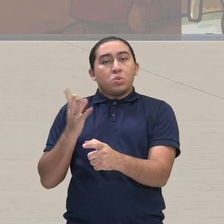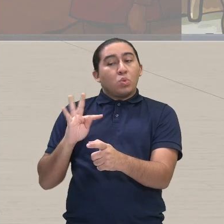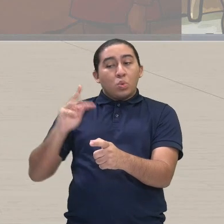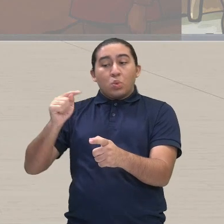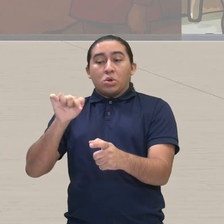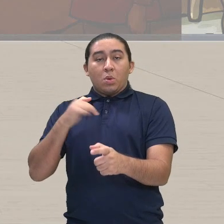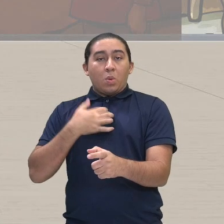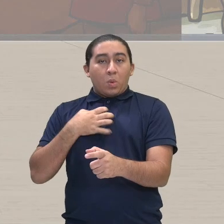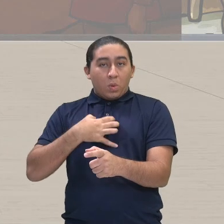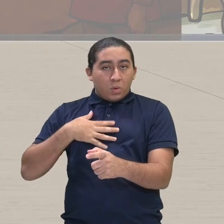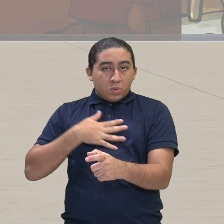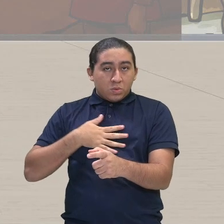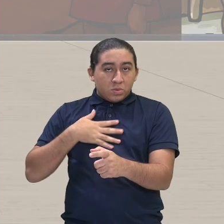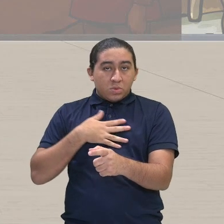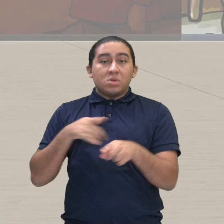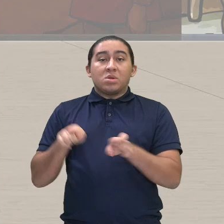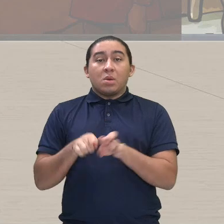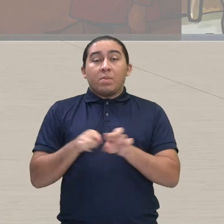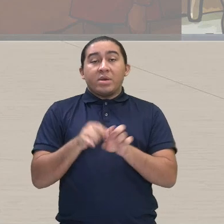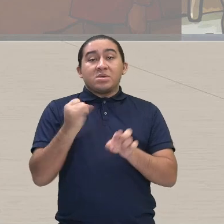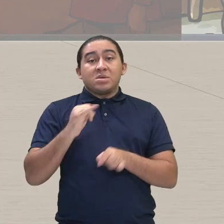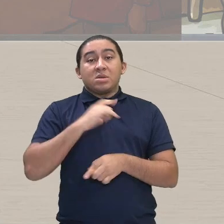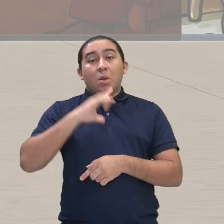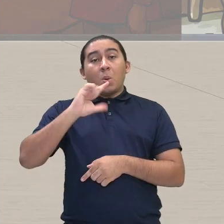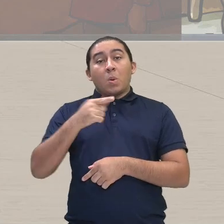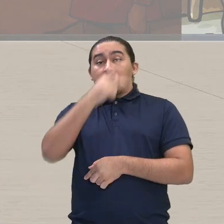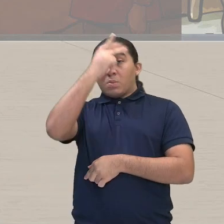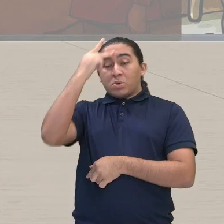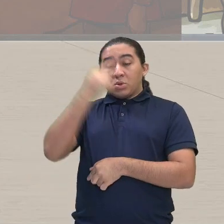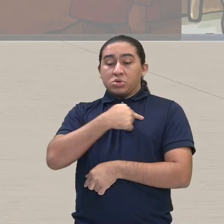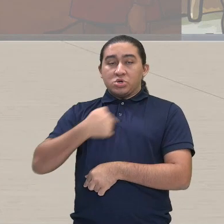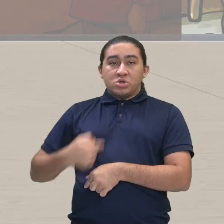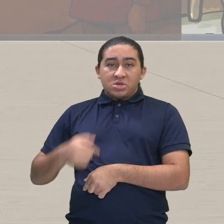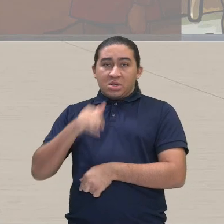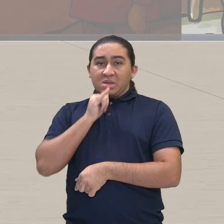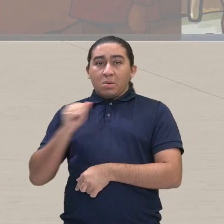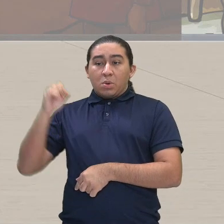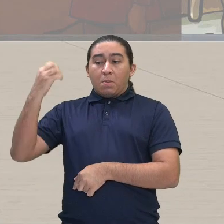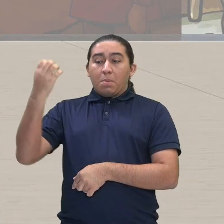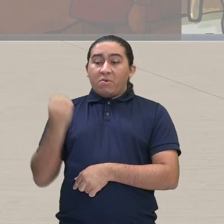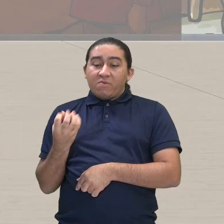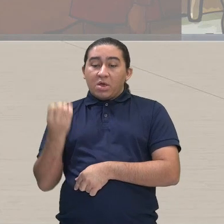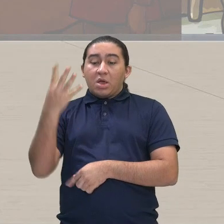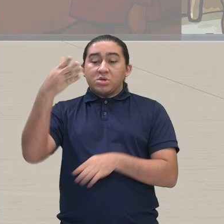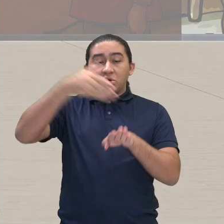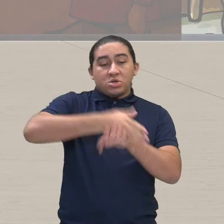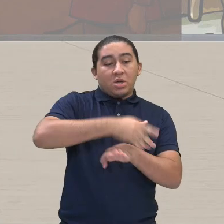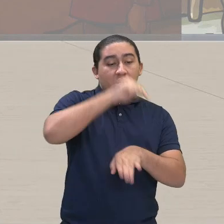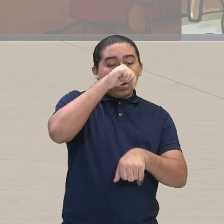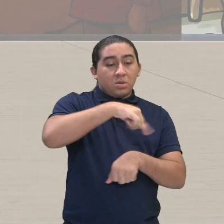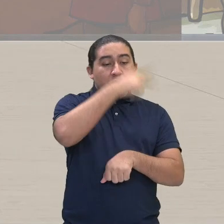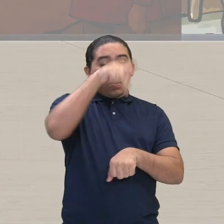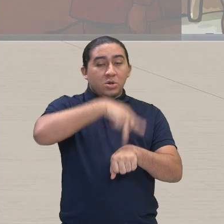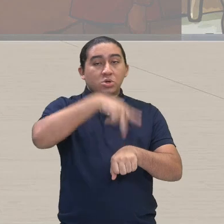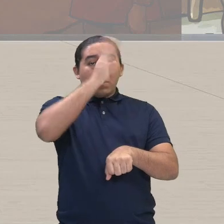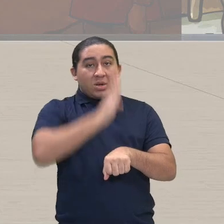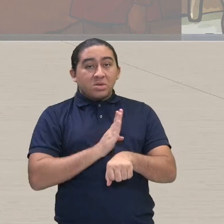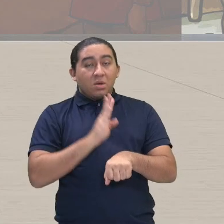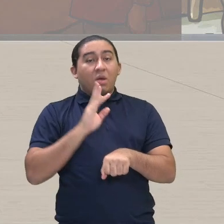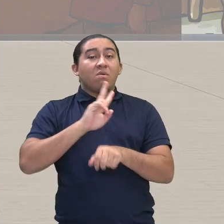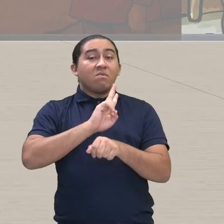chinês de lá para cá, vai trazer sua cultura e se eu for interagir com ele, eu vou aprender coisas com ele e ele vai aprender coisas